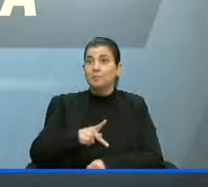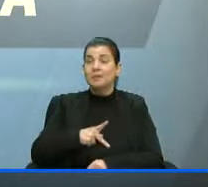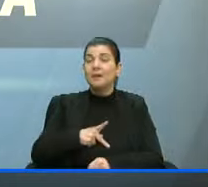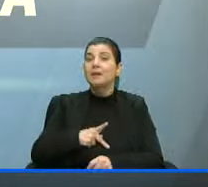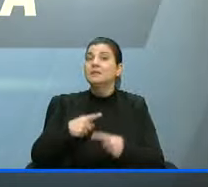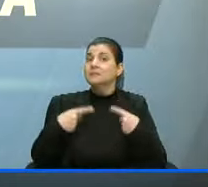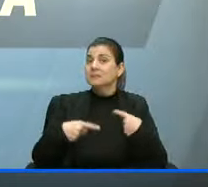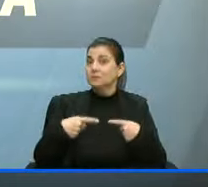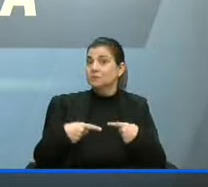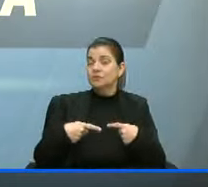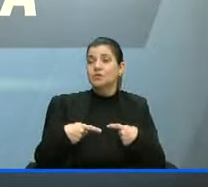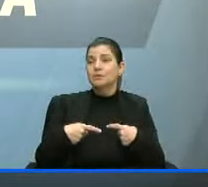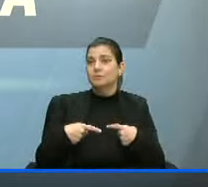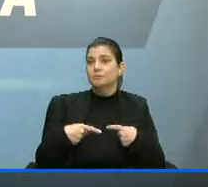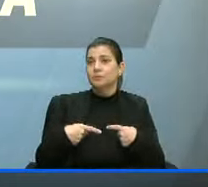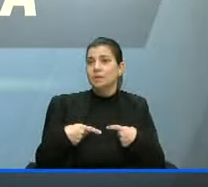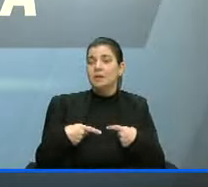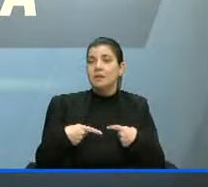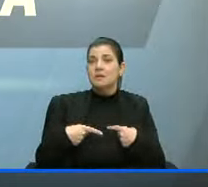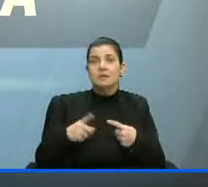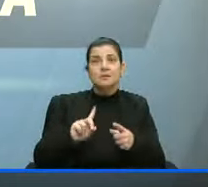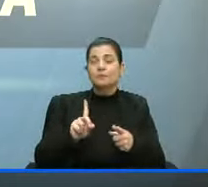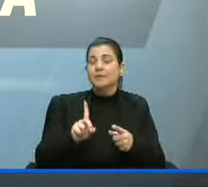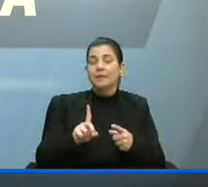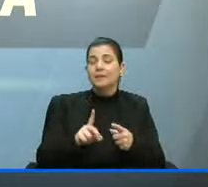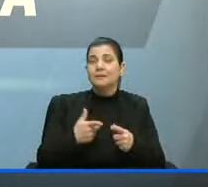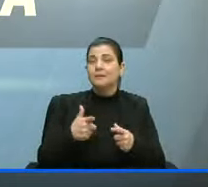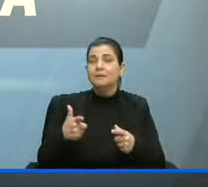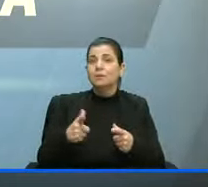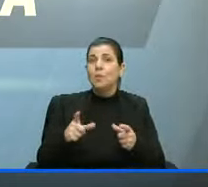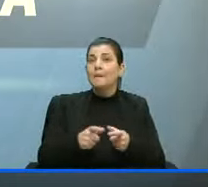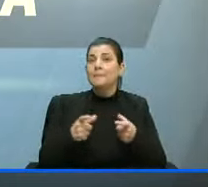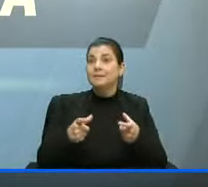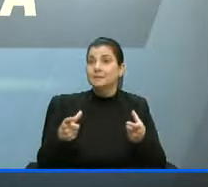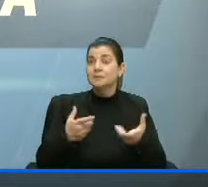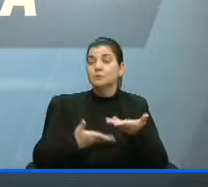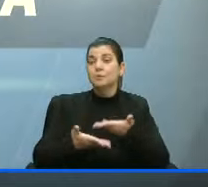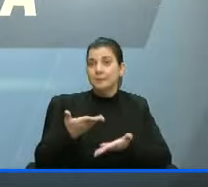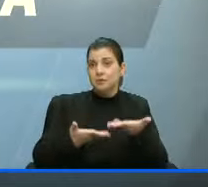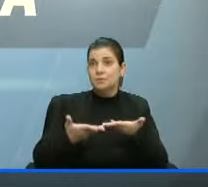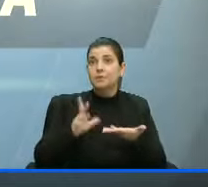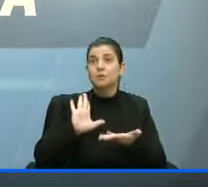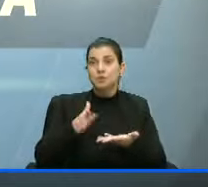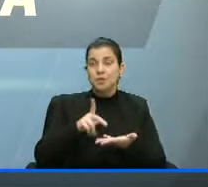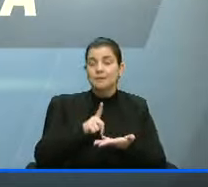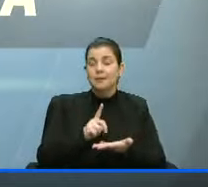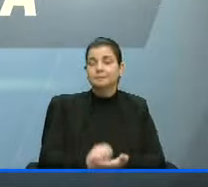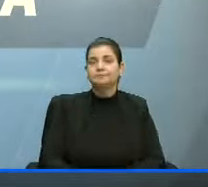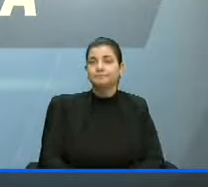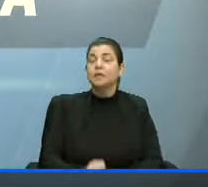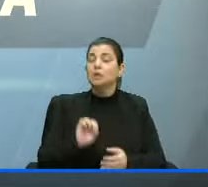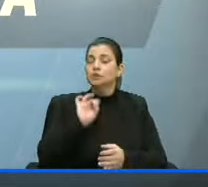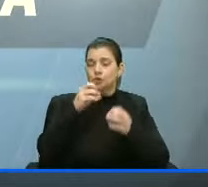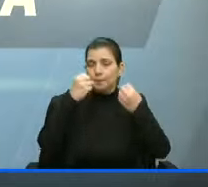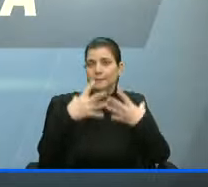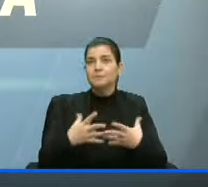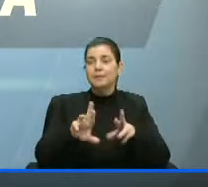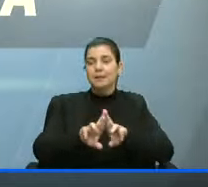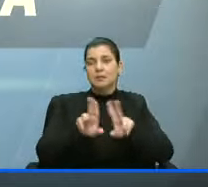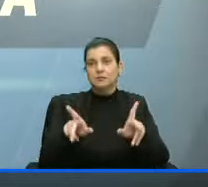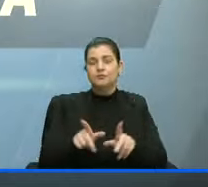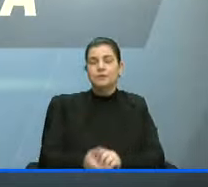com a ampliação do atendimento que já existe das parceiras. Acho que só para esclarecer a